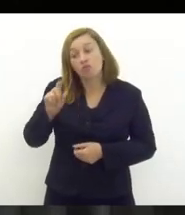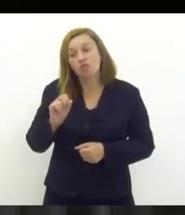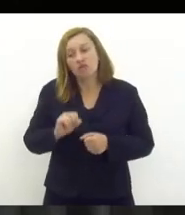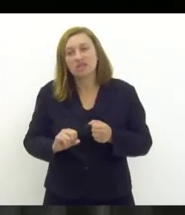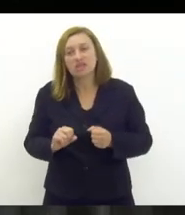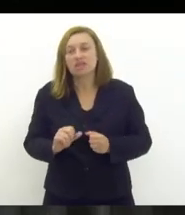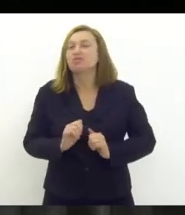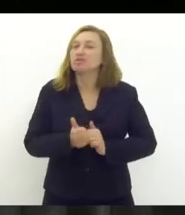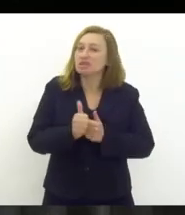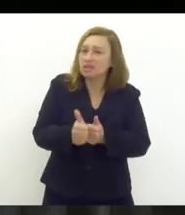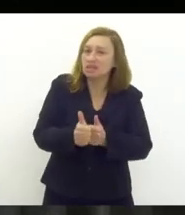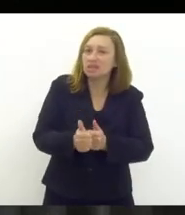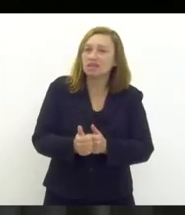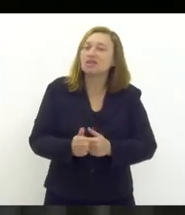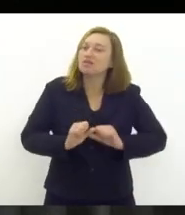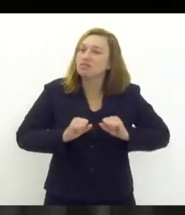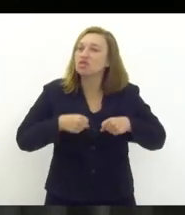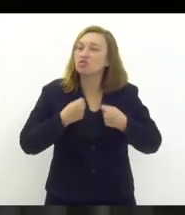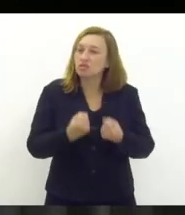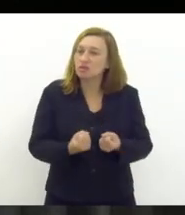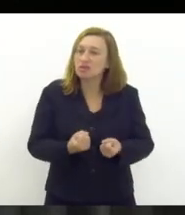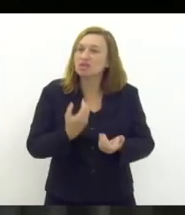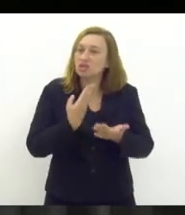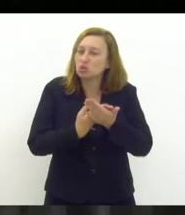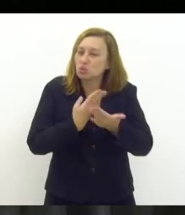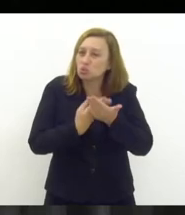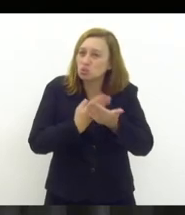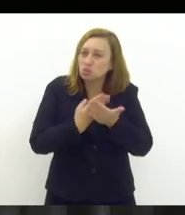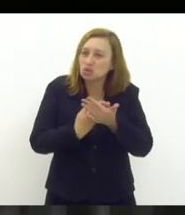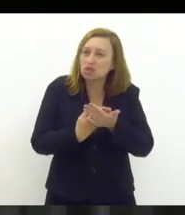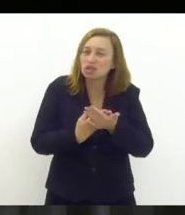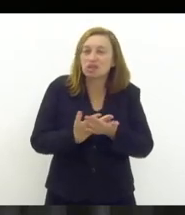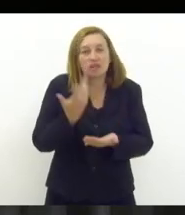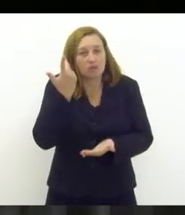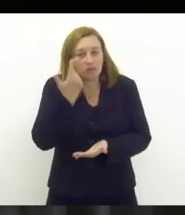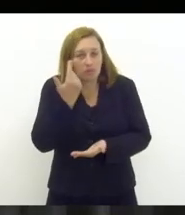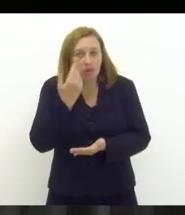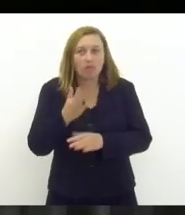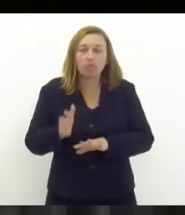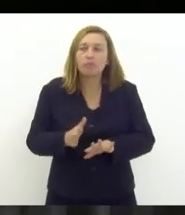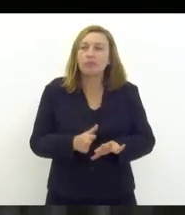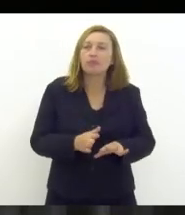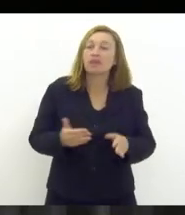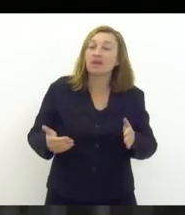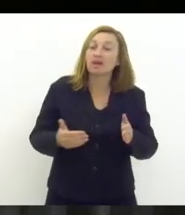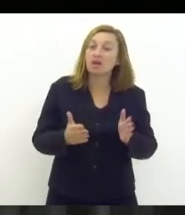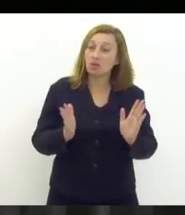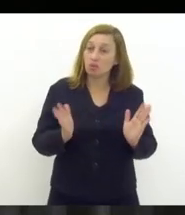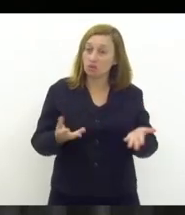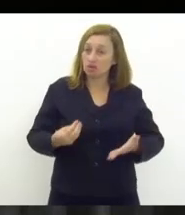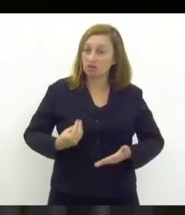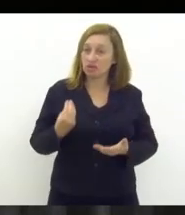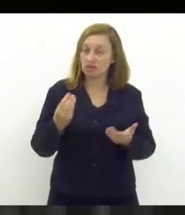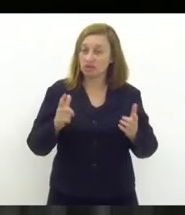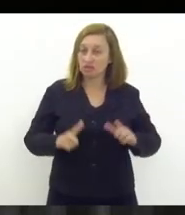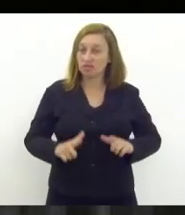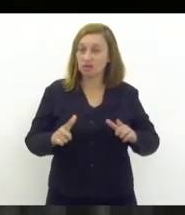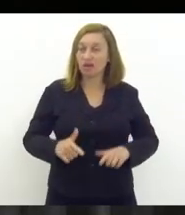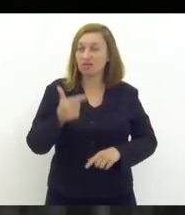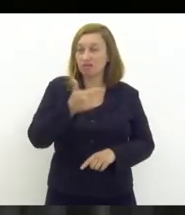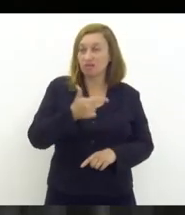e me dediquei à causa estudei muito naturalmente e aqui estou 22 anos